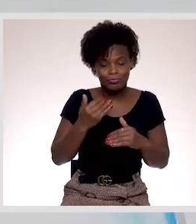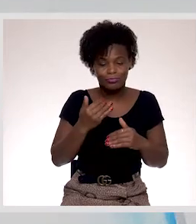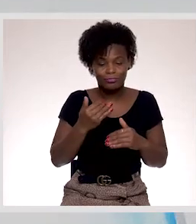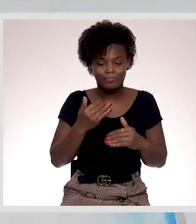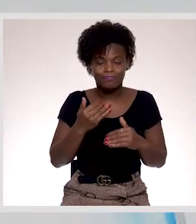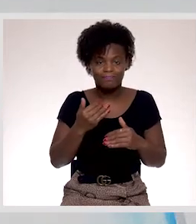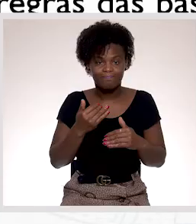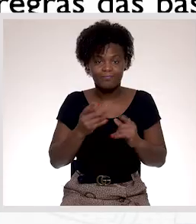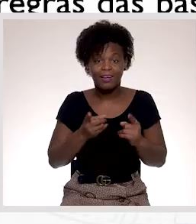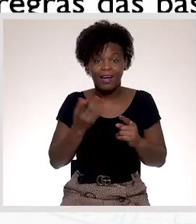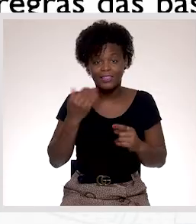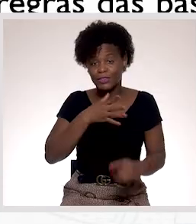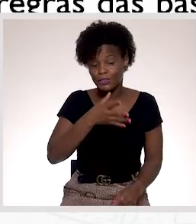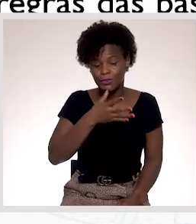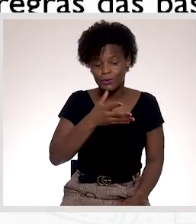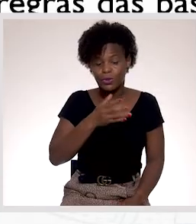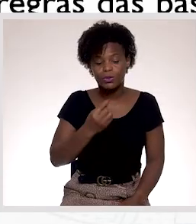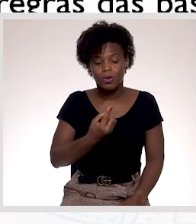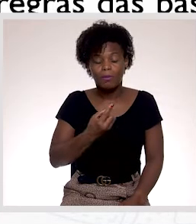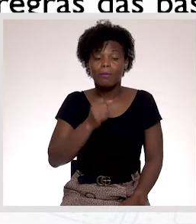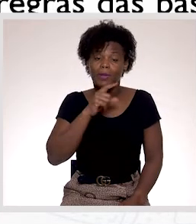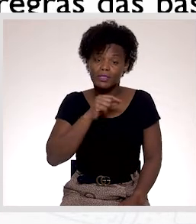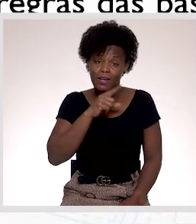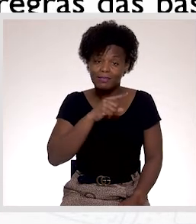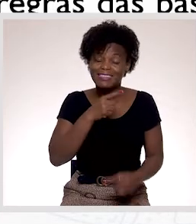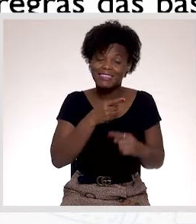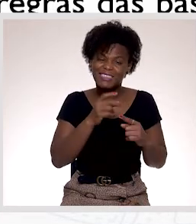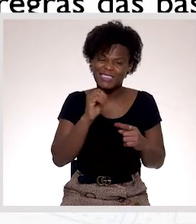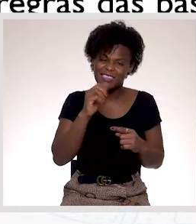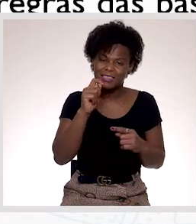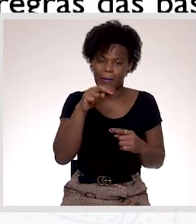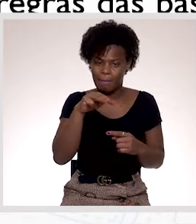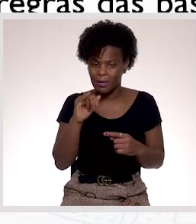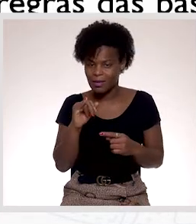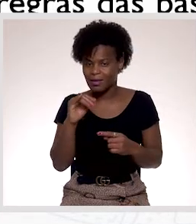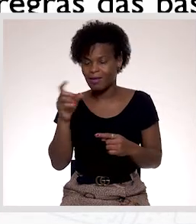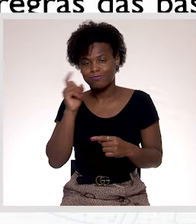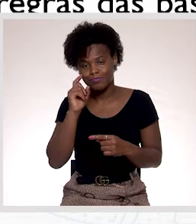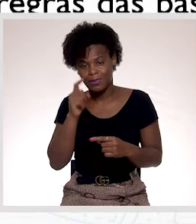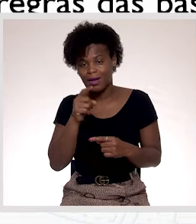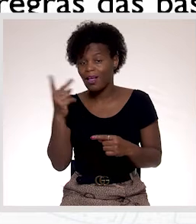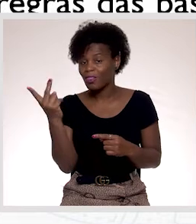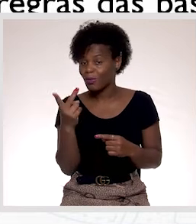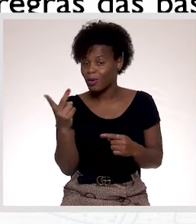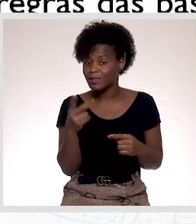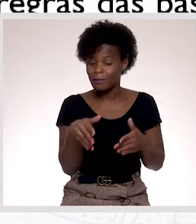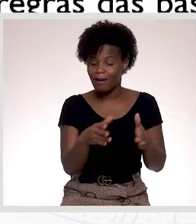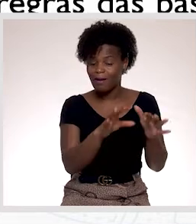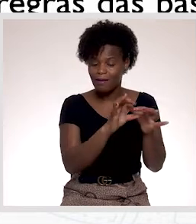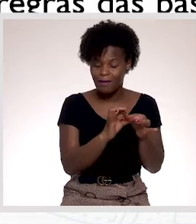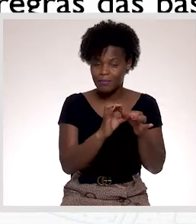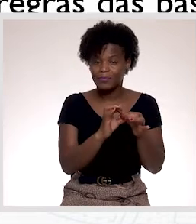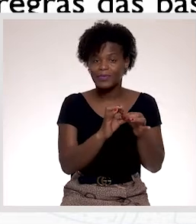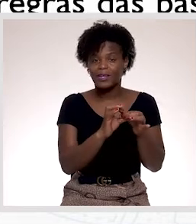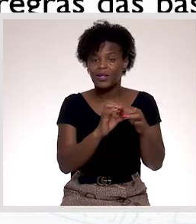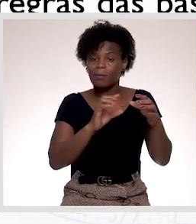aqui dito sobre a hipótese semi-conservativa. No entanto, as duas cadeias da molécula original